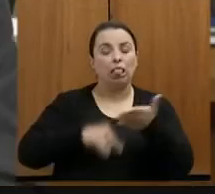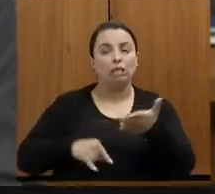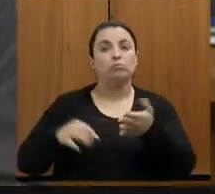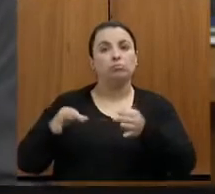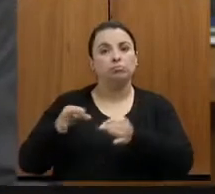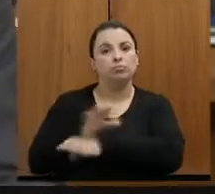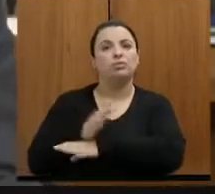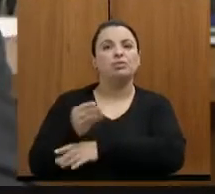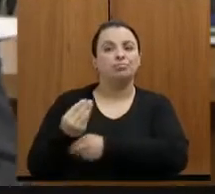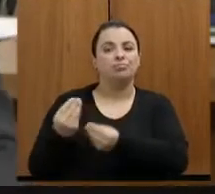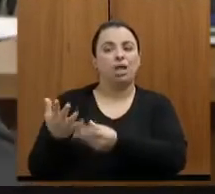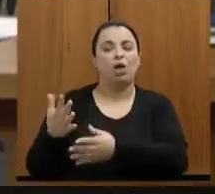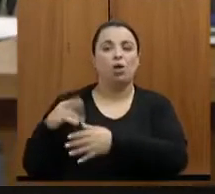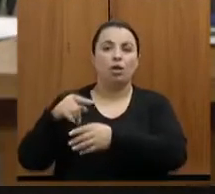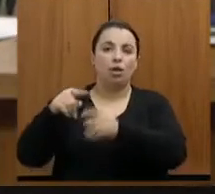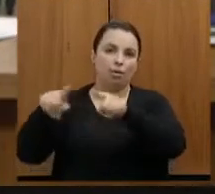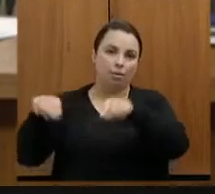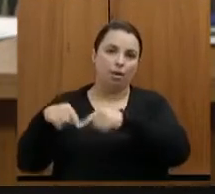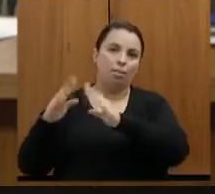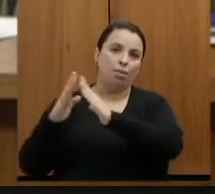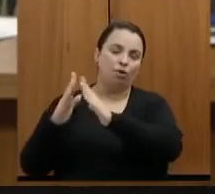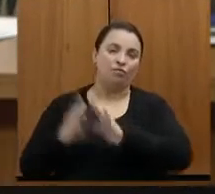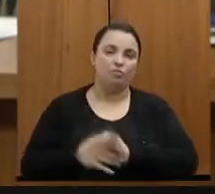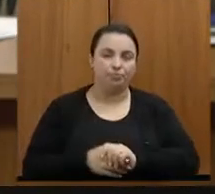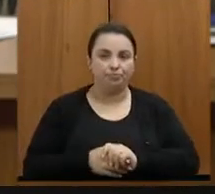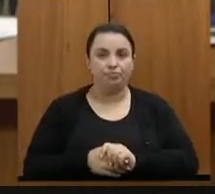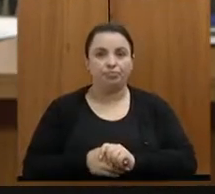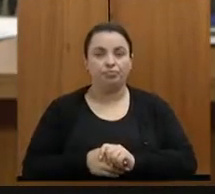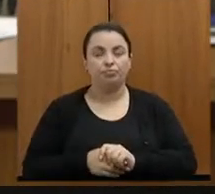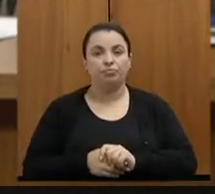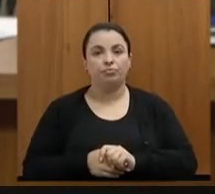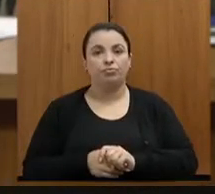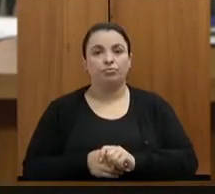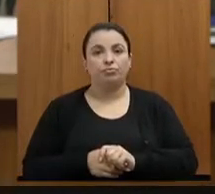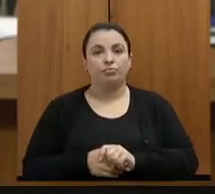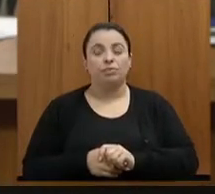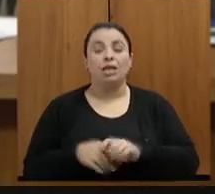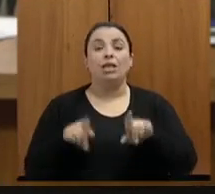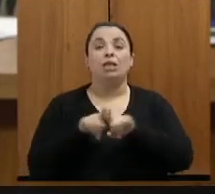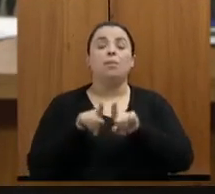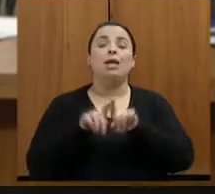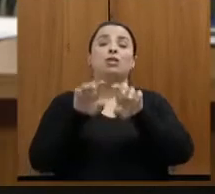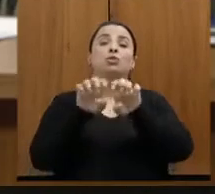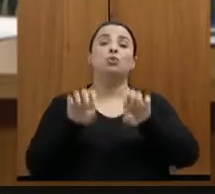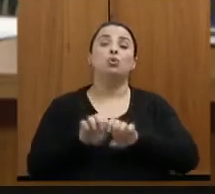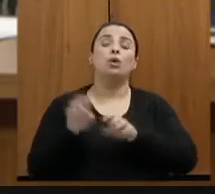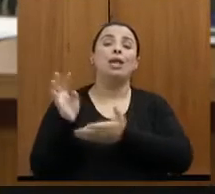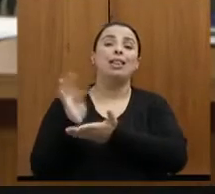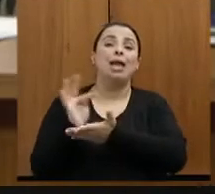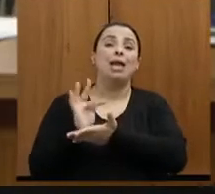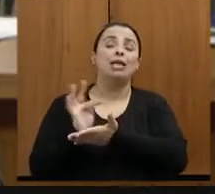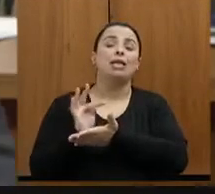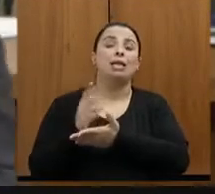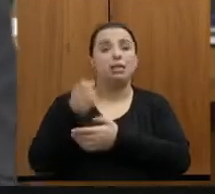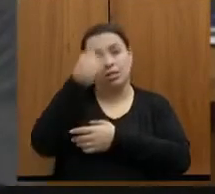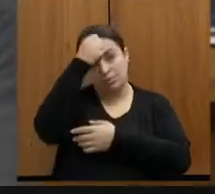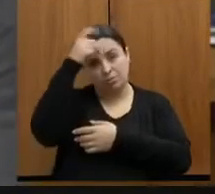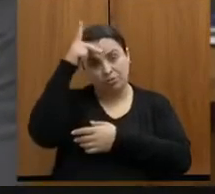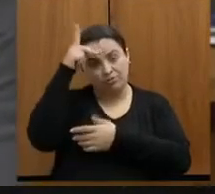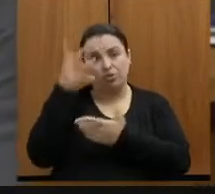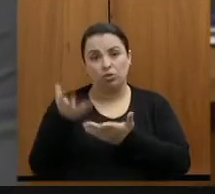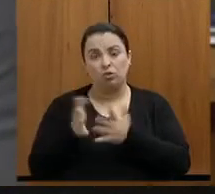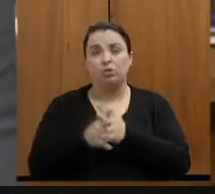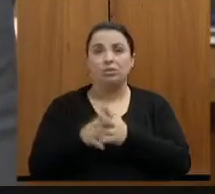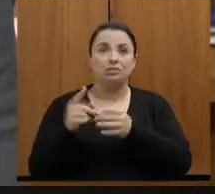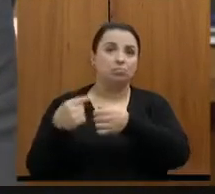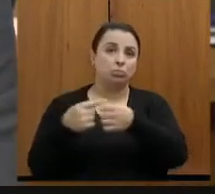E aí a gente entra também no comentário que foi feito aqui sobre essa questão da estrutura técnica dos municípios. Eu acho que também, assim